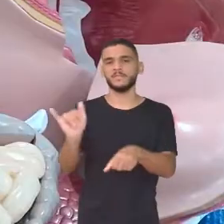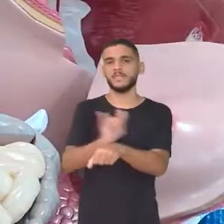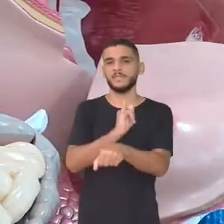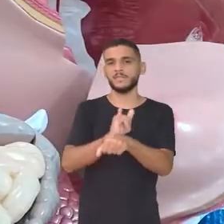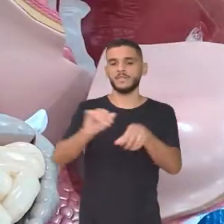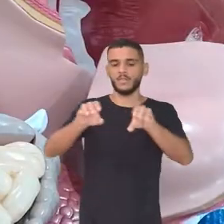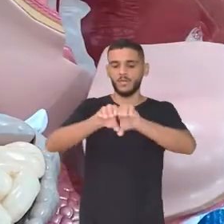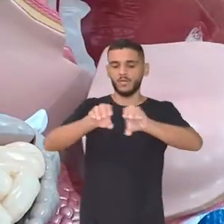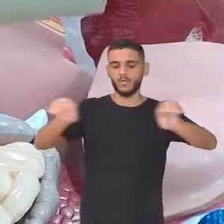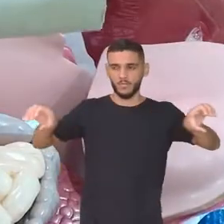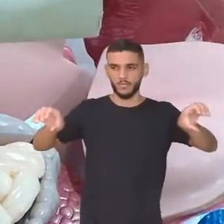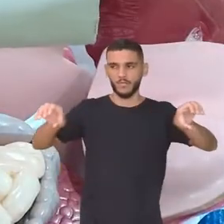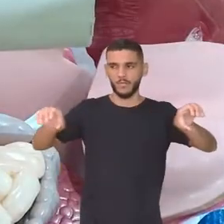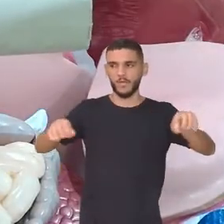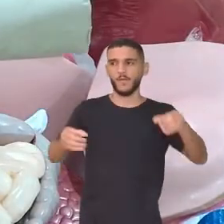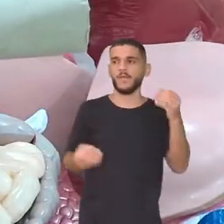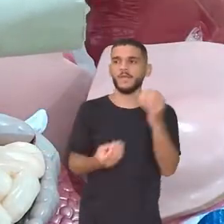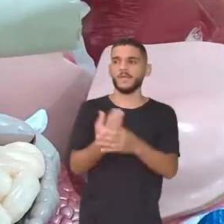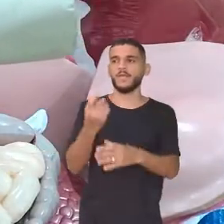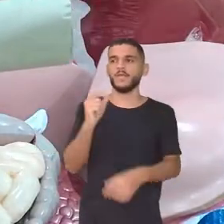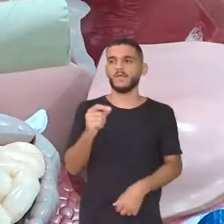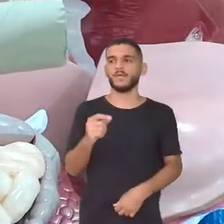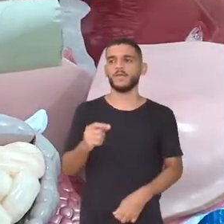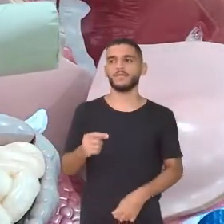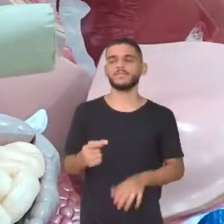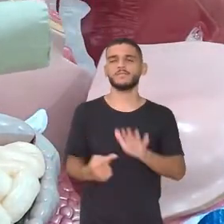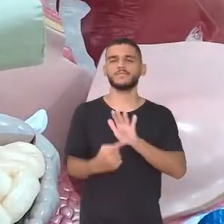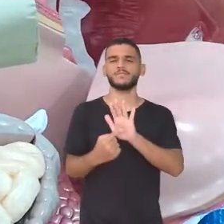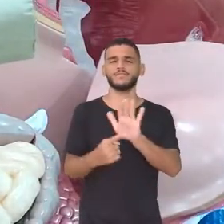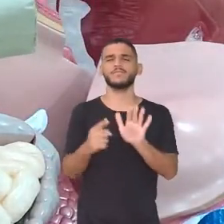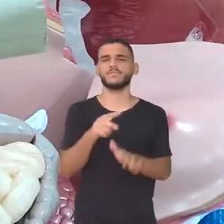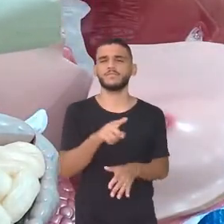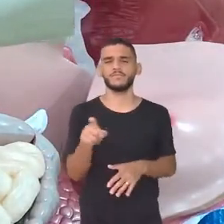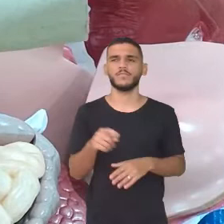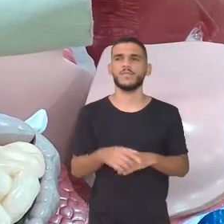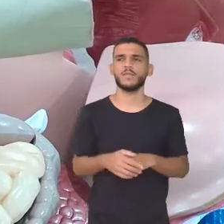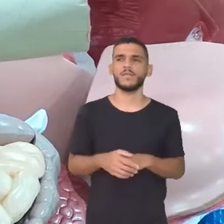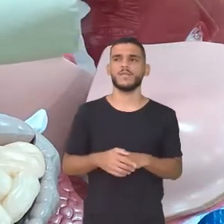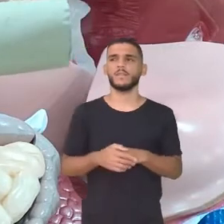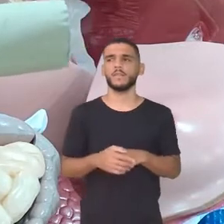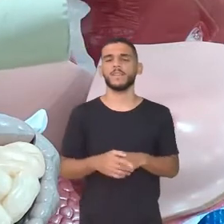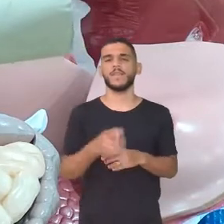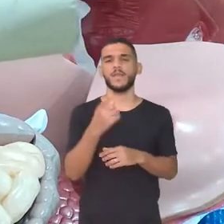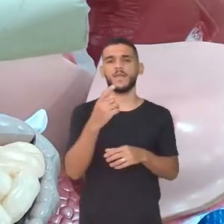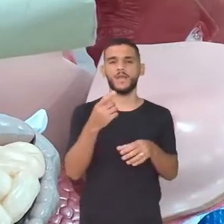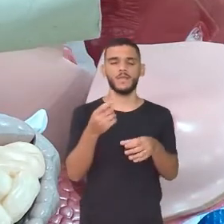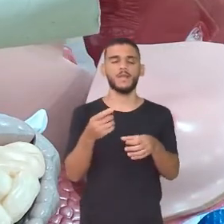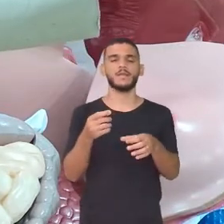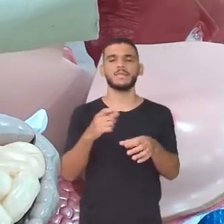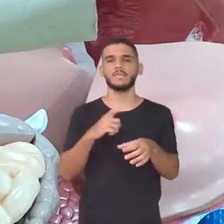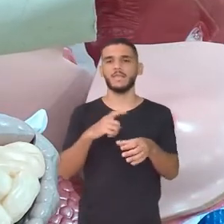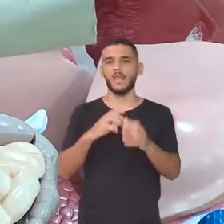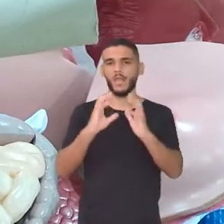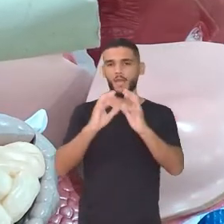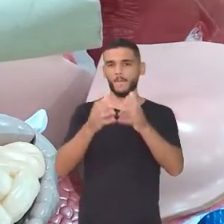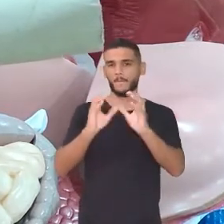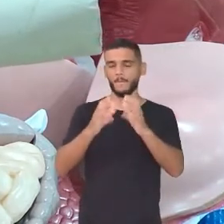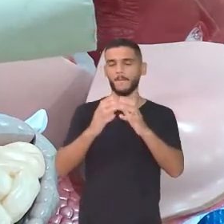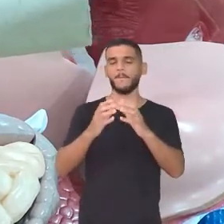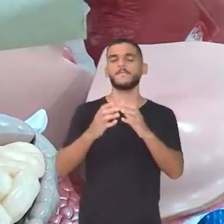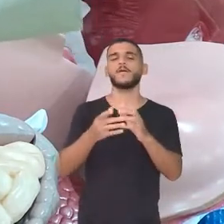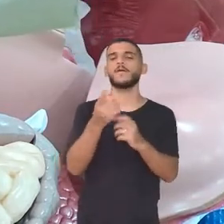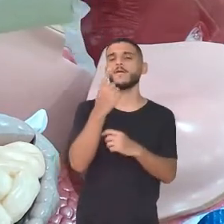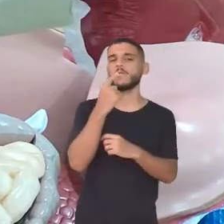verem, e olha o que eu consegui para mostrar a vocês. As bolinhas vermelhas são as hemácias,